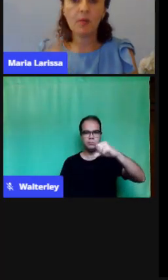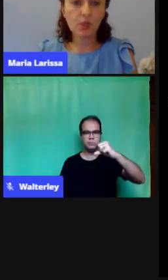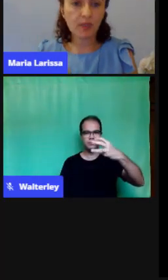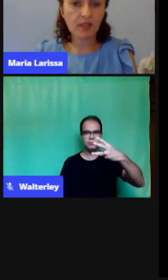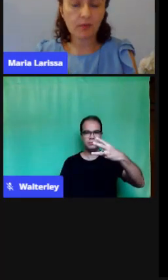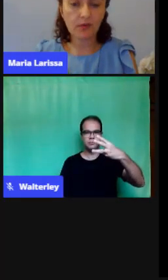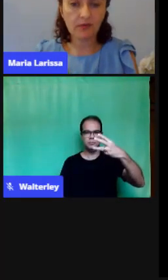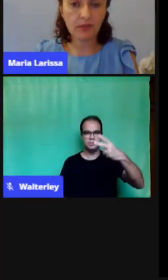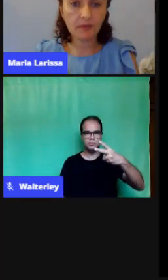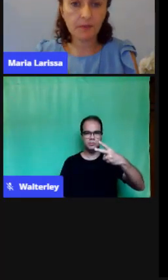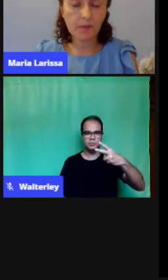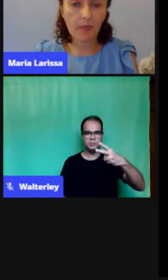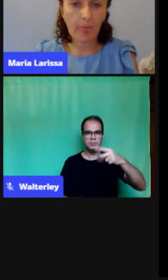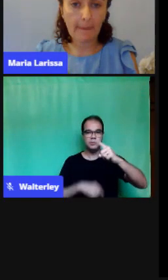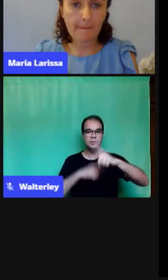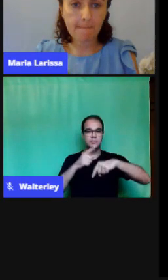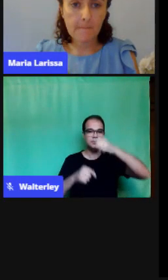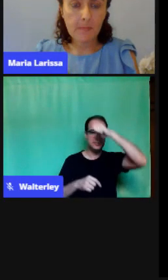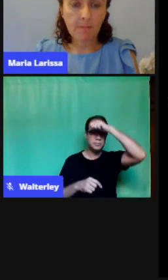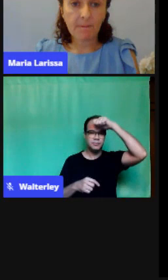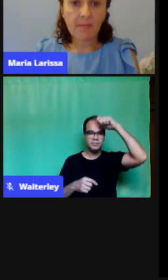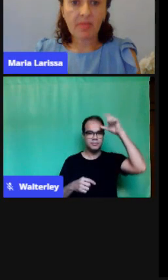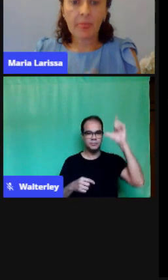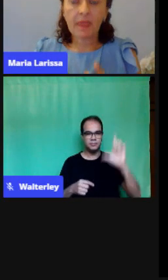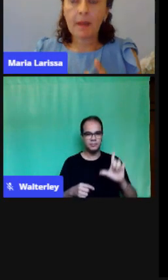é mesmo? Pode passar, por favor?